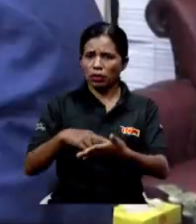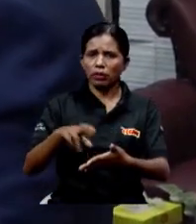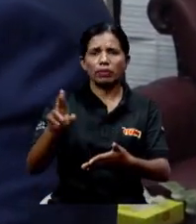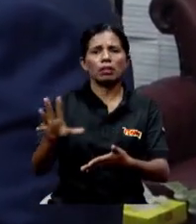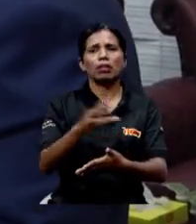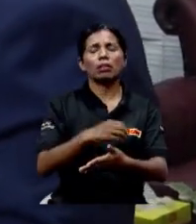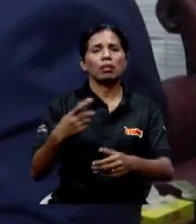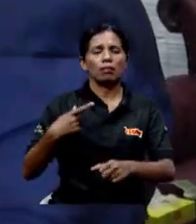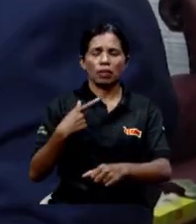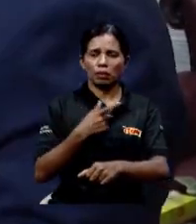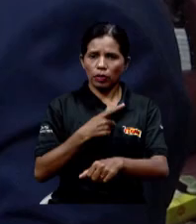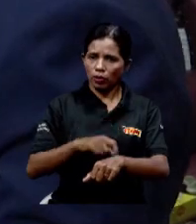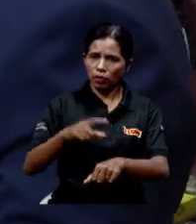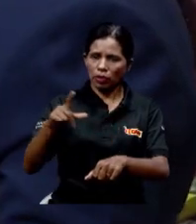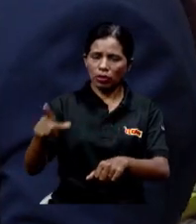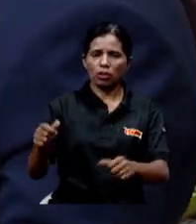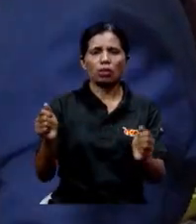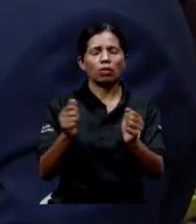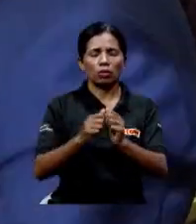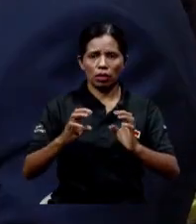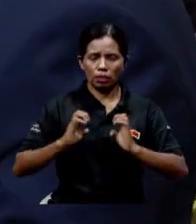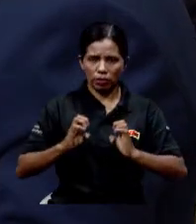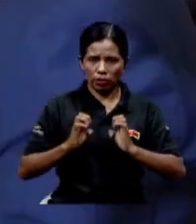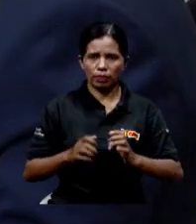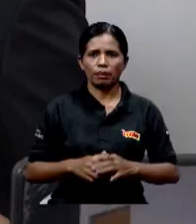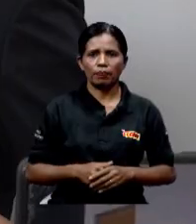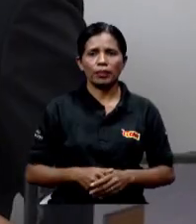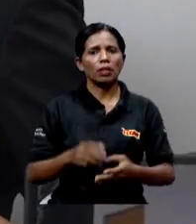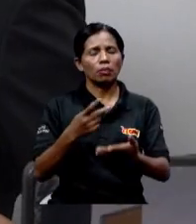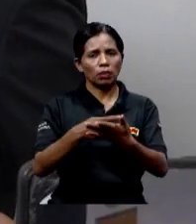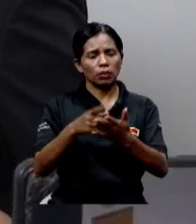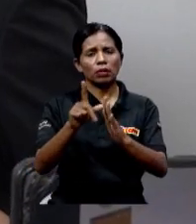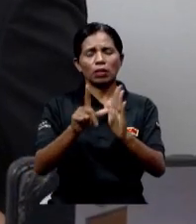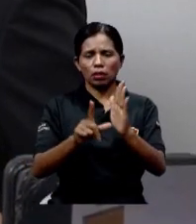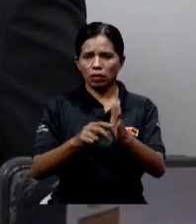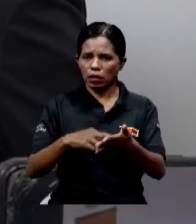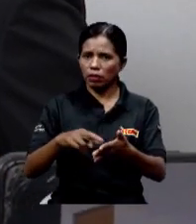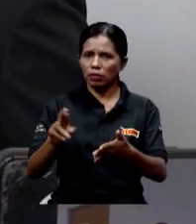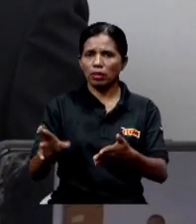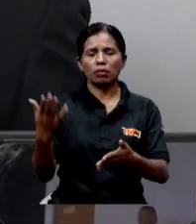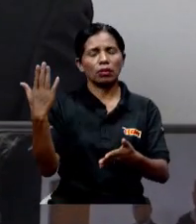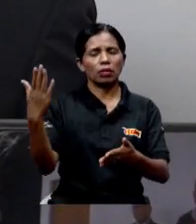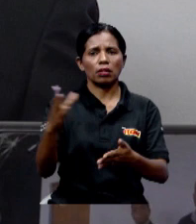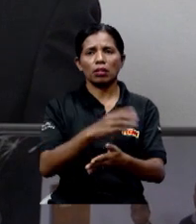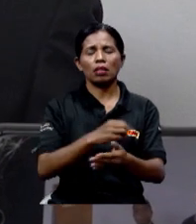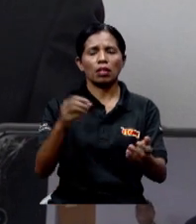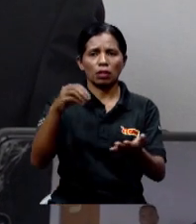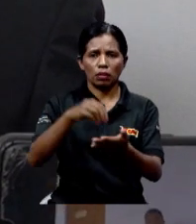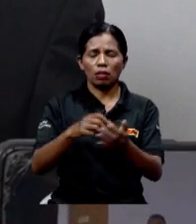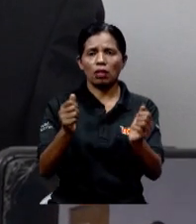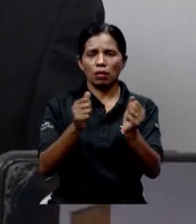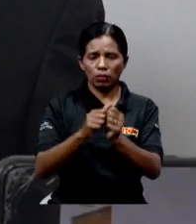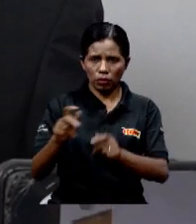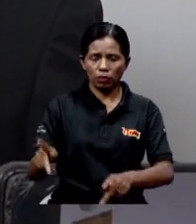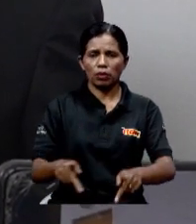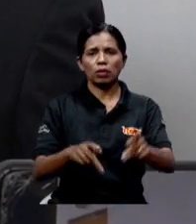retificativo para Parlamento Nacional com caráter urgente. Proposta de orçamento retificativo, né, despesa total do setor